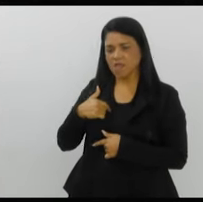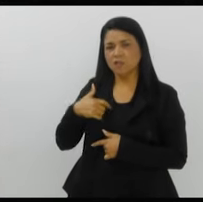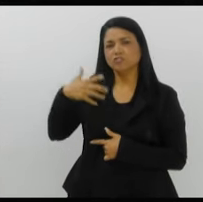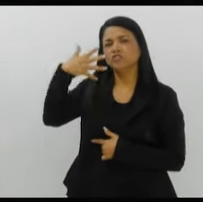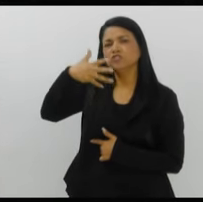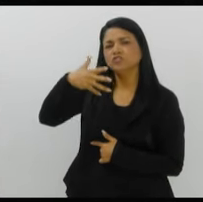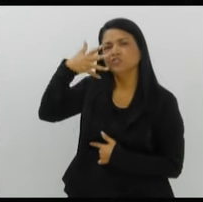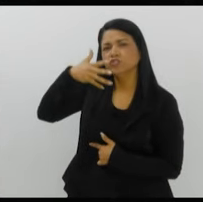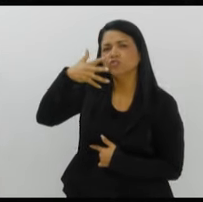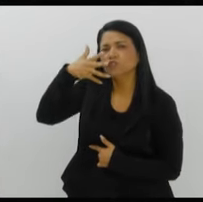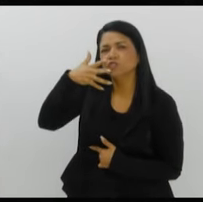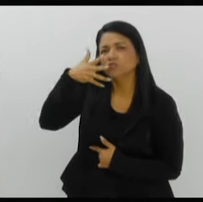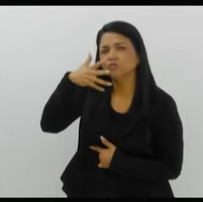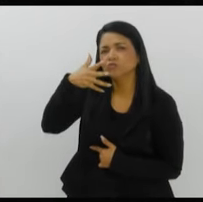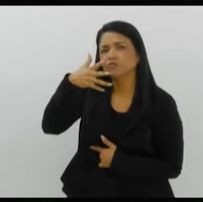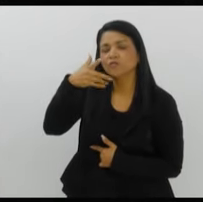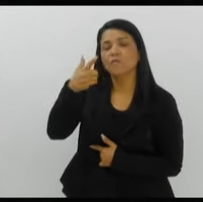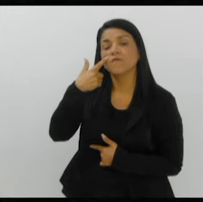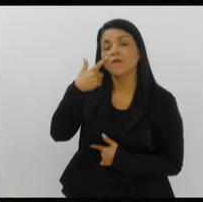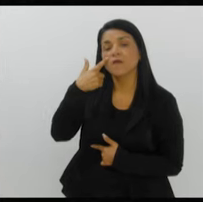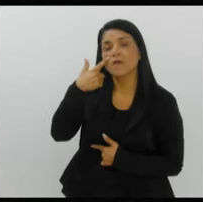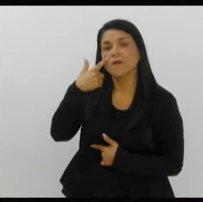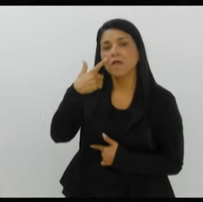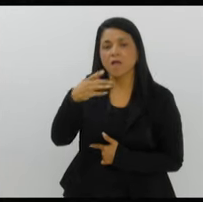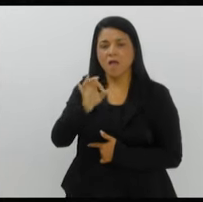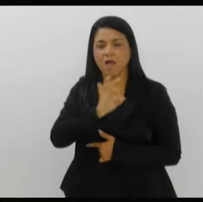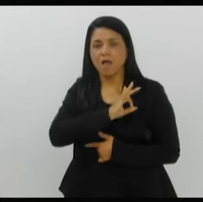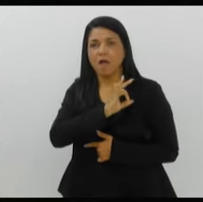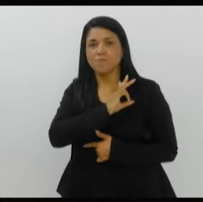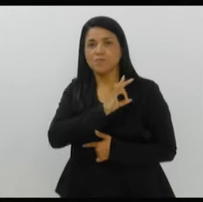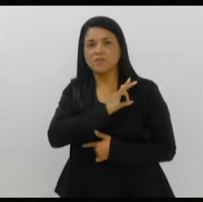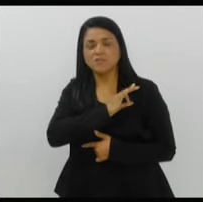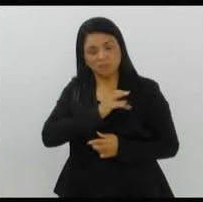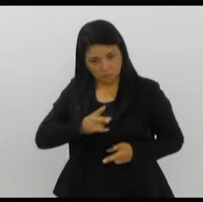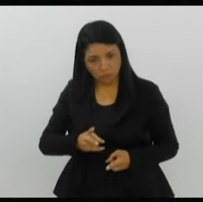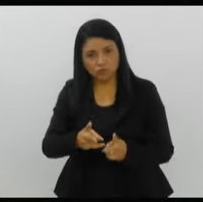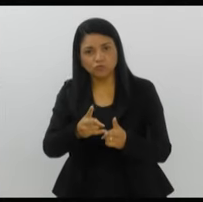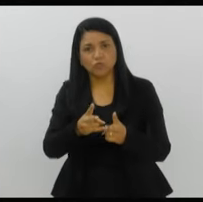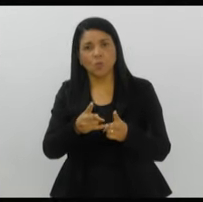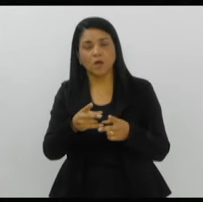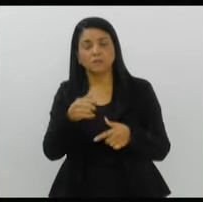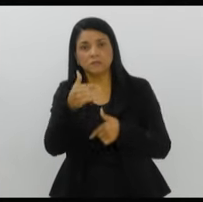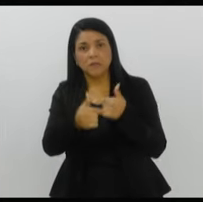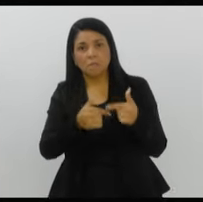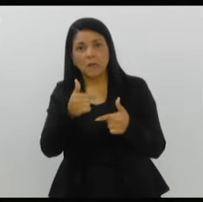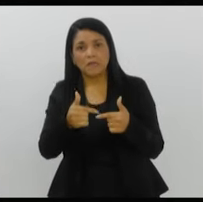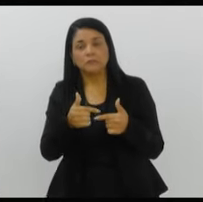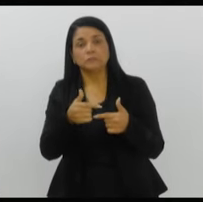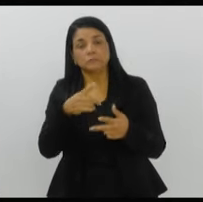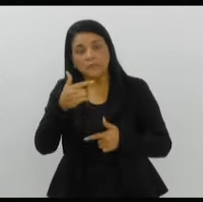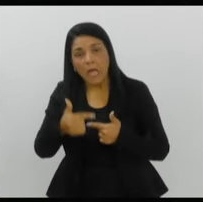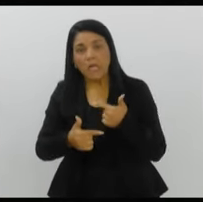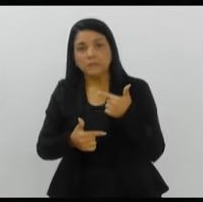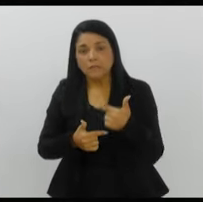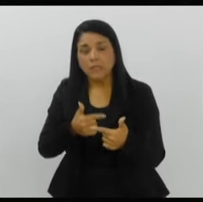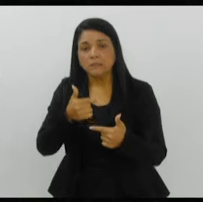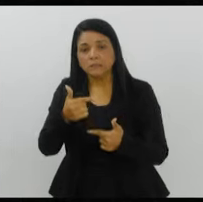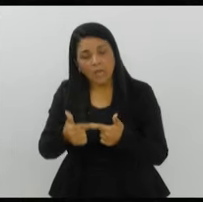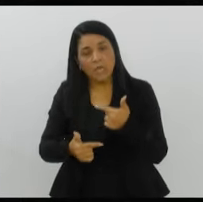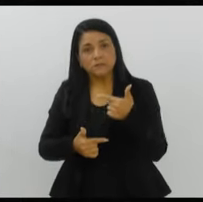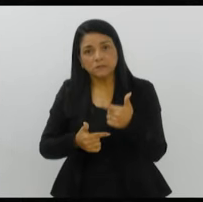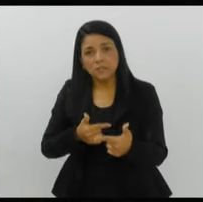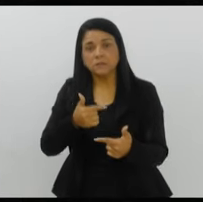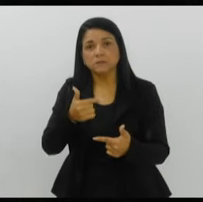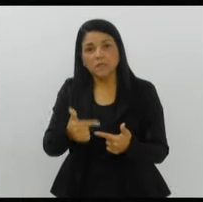falando que a polícia está enxugando o gelo. Eu vou falar, lógico. Se a polícia não estivesse enxugando o gelo, nós teríamos morrido.